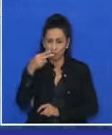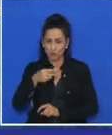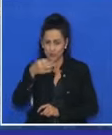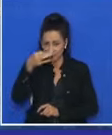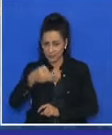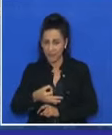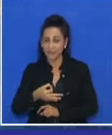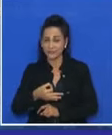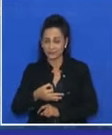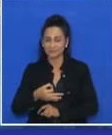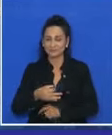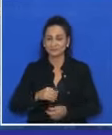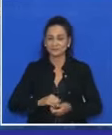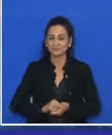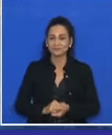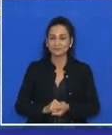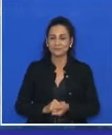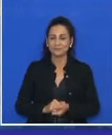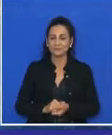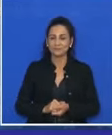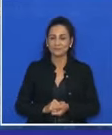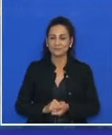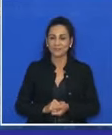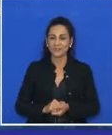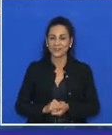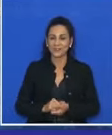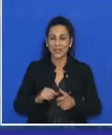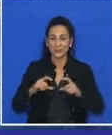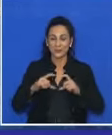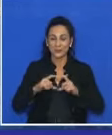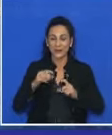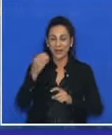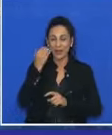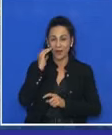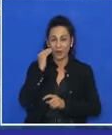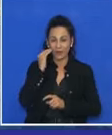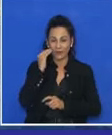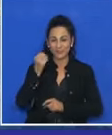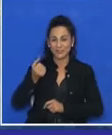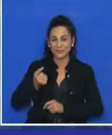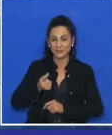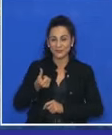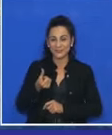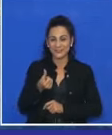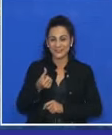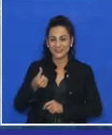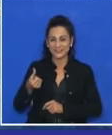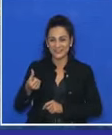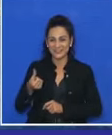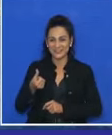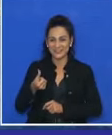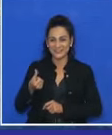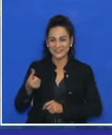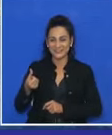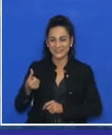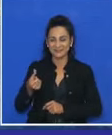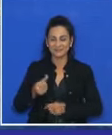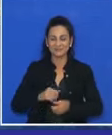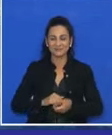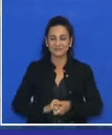2 acertos. Bola rosa, número 66.